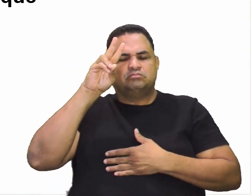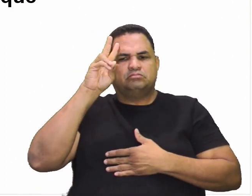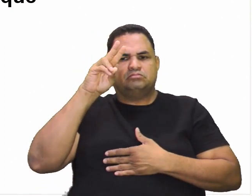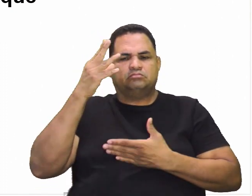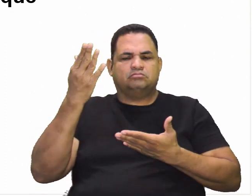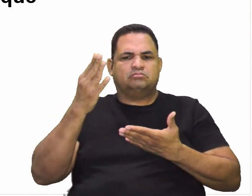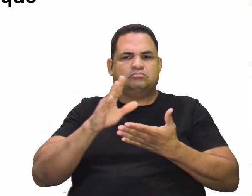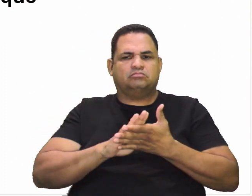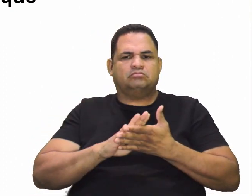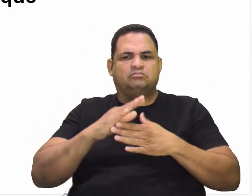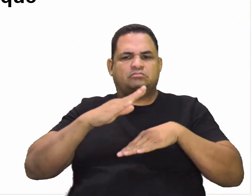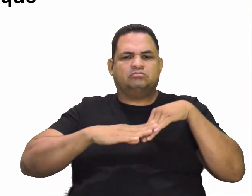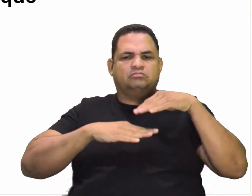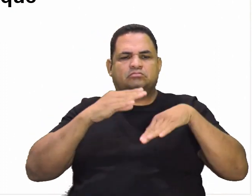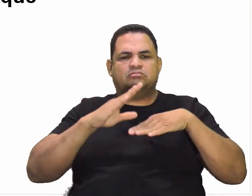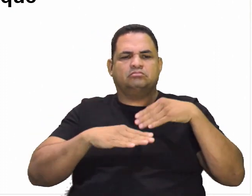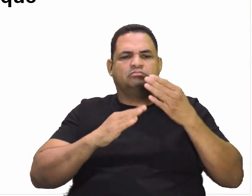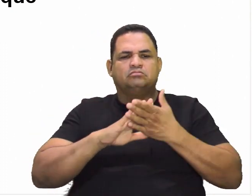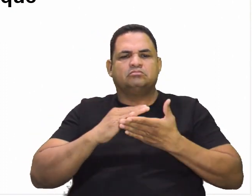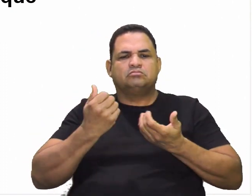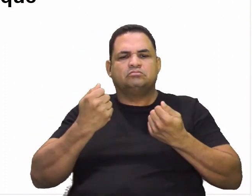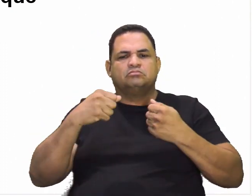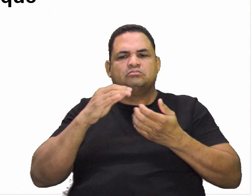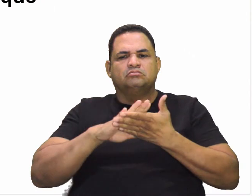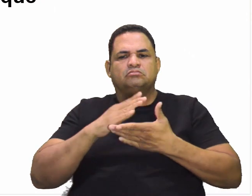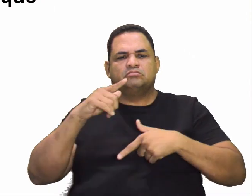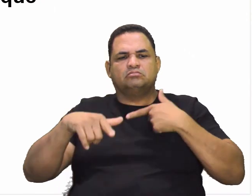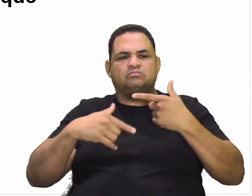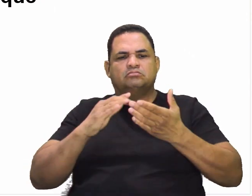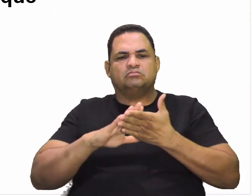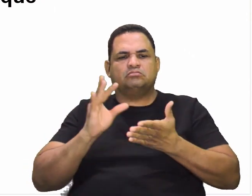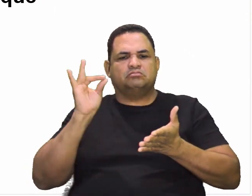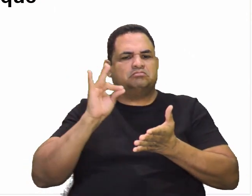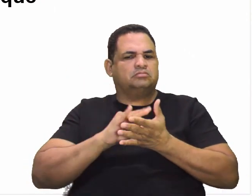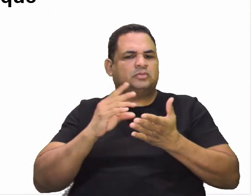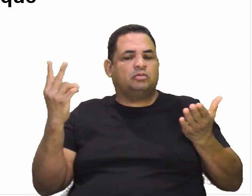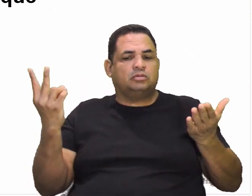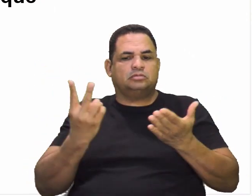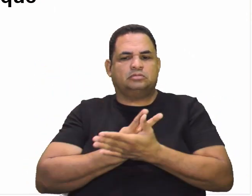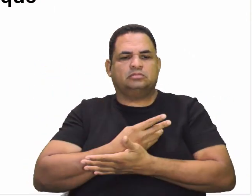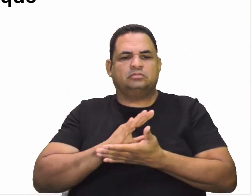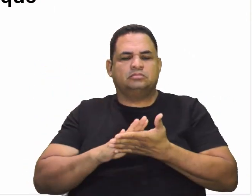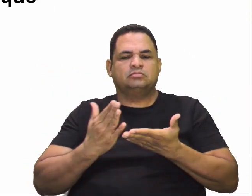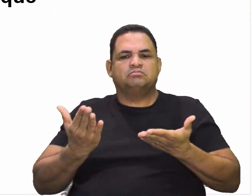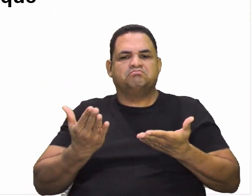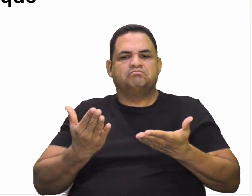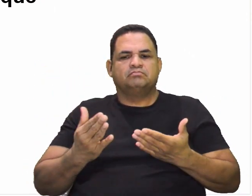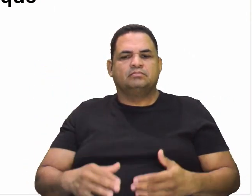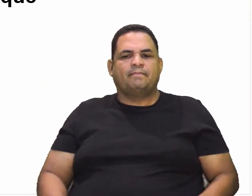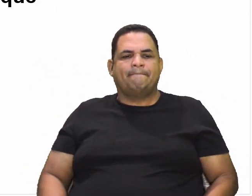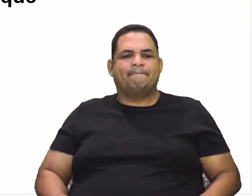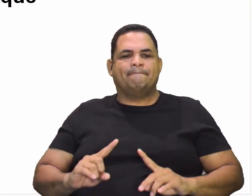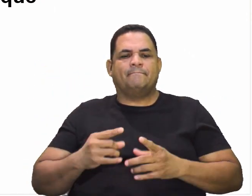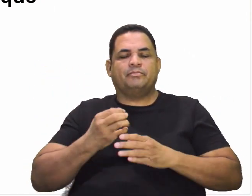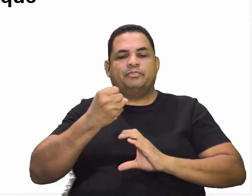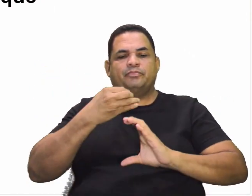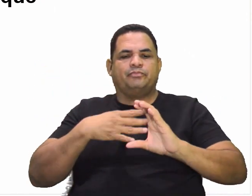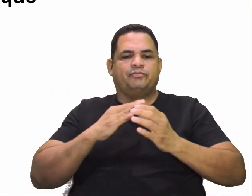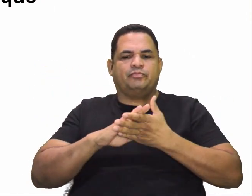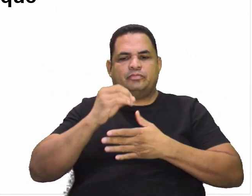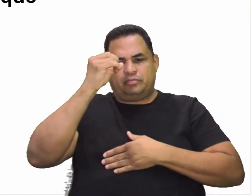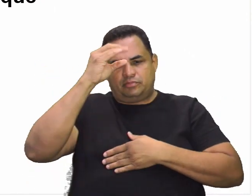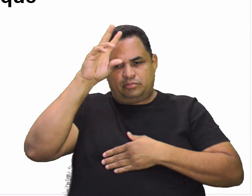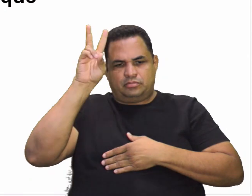acreditavam que deveriam e poderiam reproduzir os fatos tal qual havia ocorrido. Possível isso. Dentre as